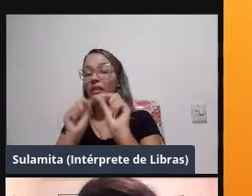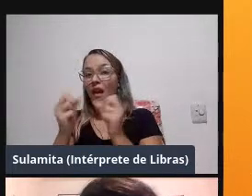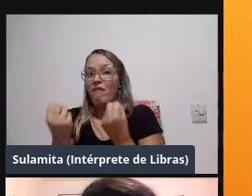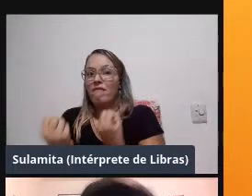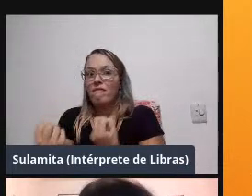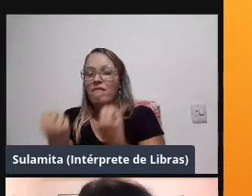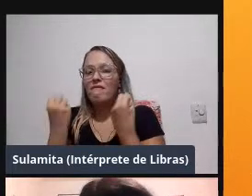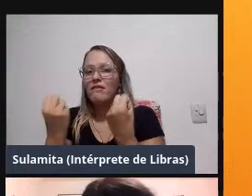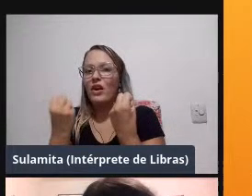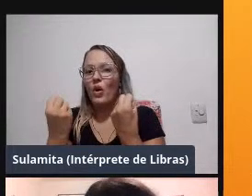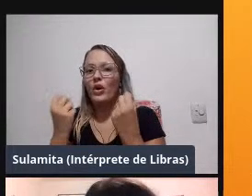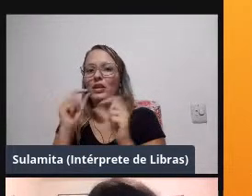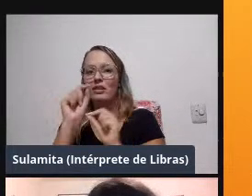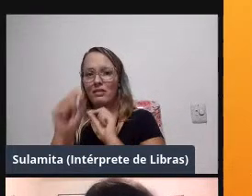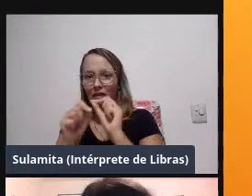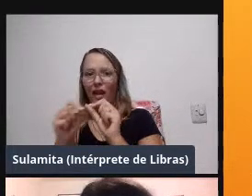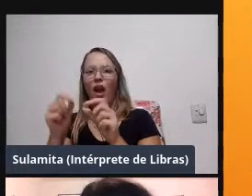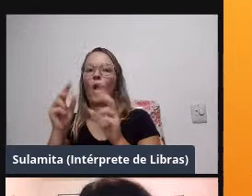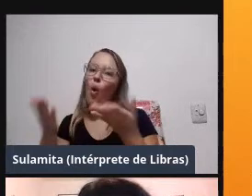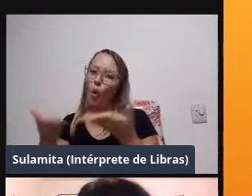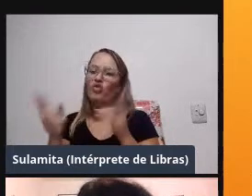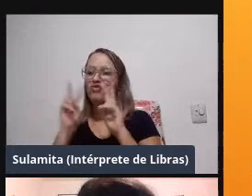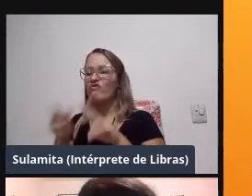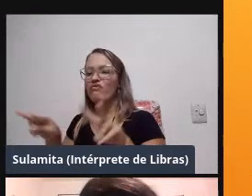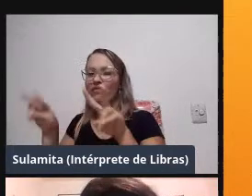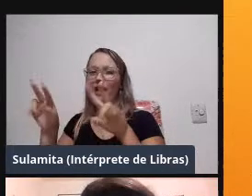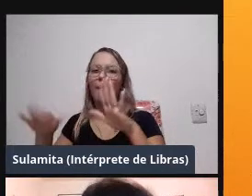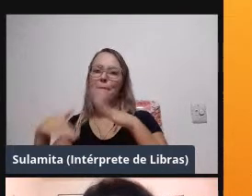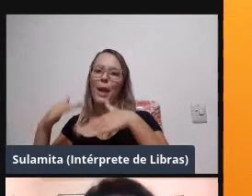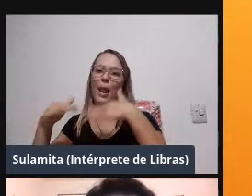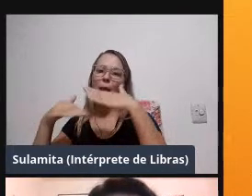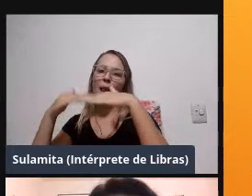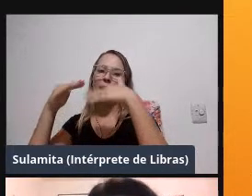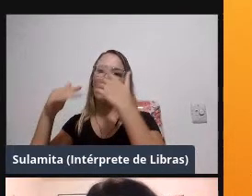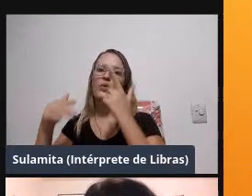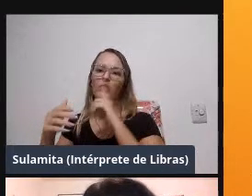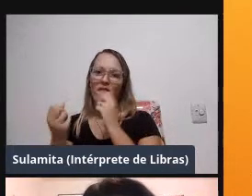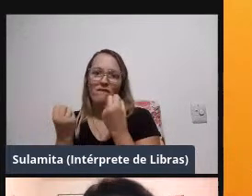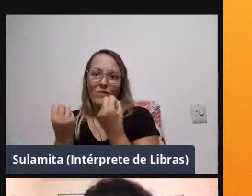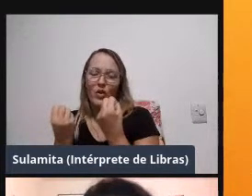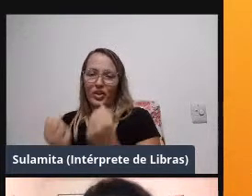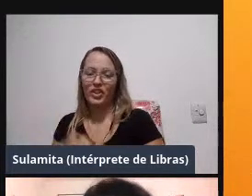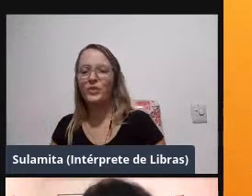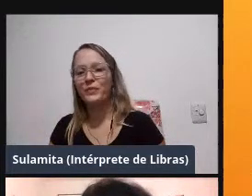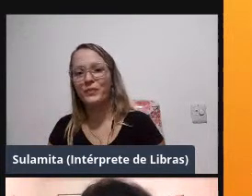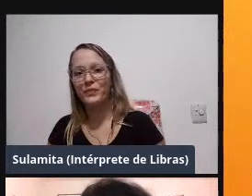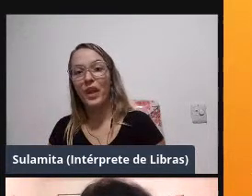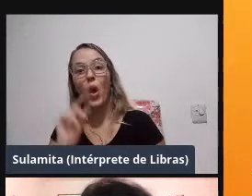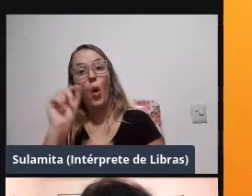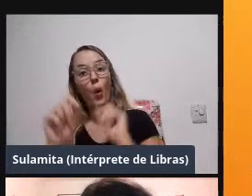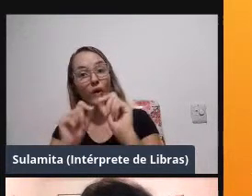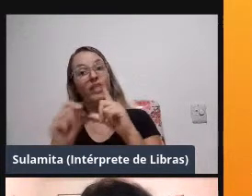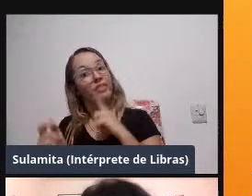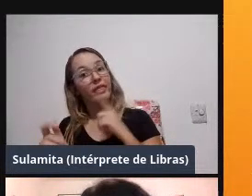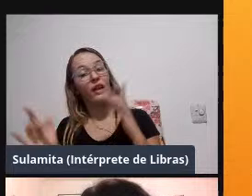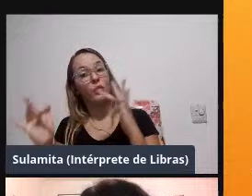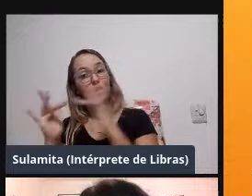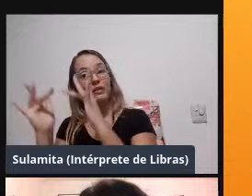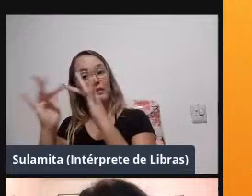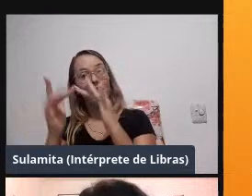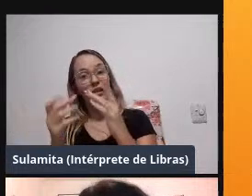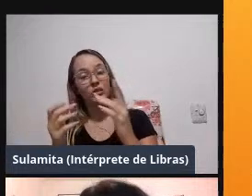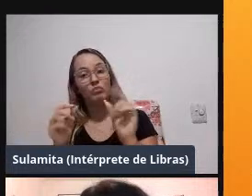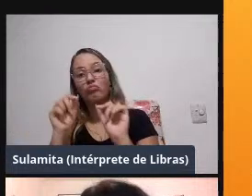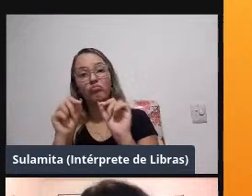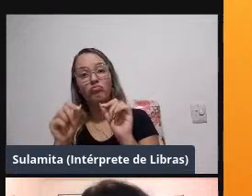constituição que a gente vê hoje, né, que está cada vez mais forte. O que que tem em comum todos esses períodos? É